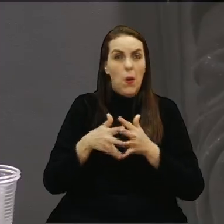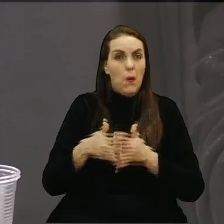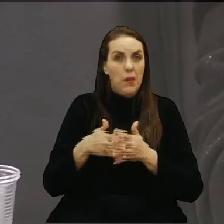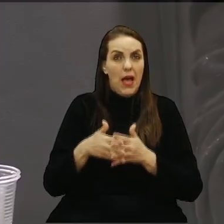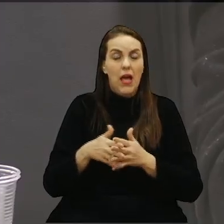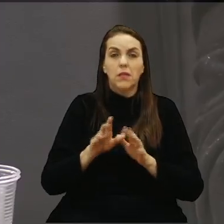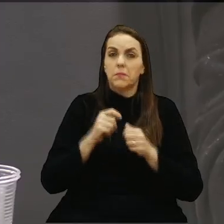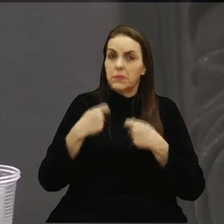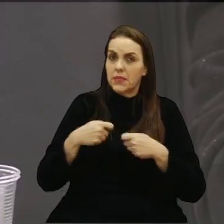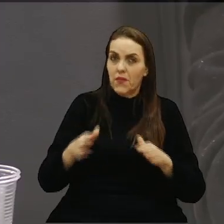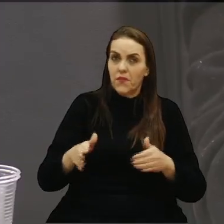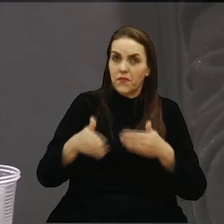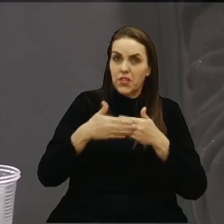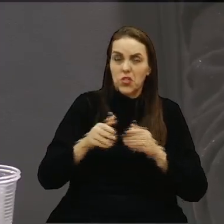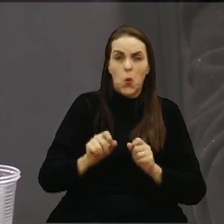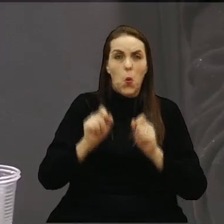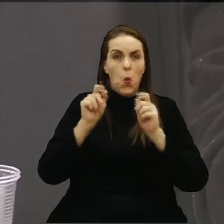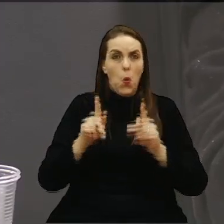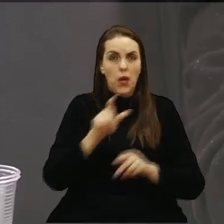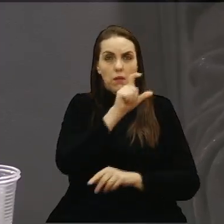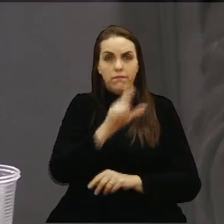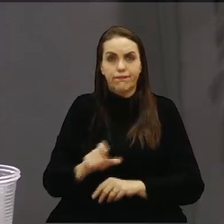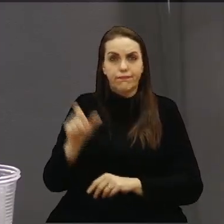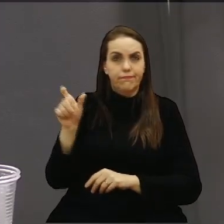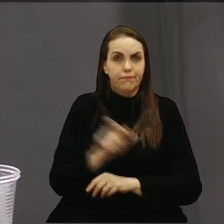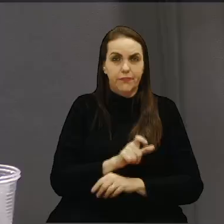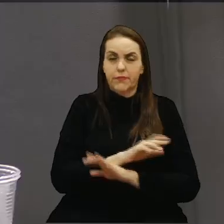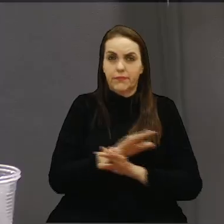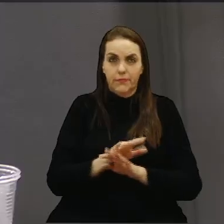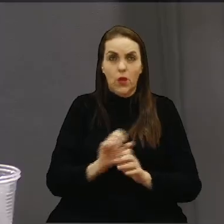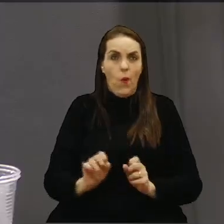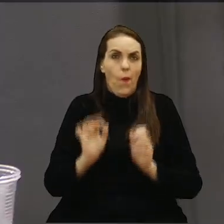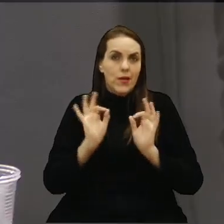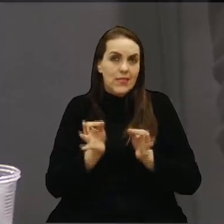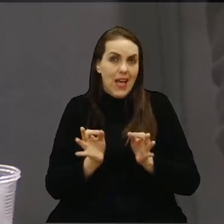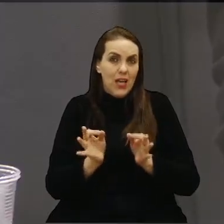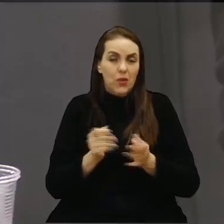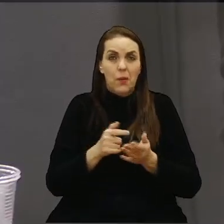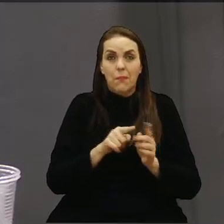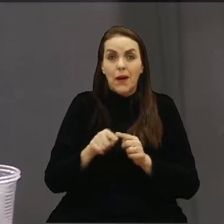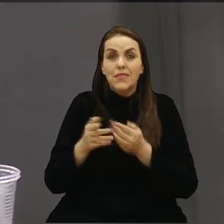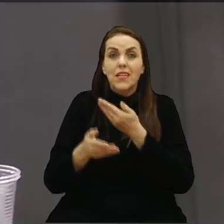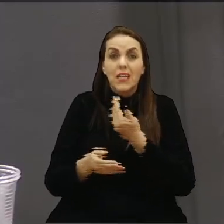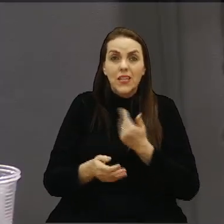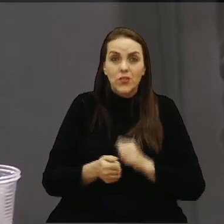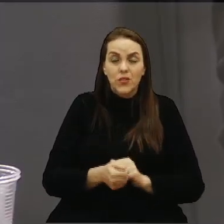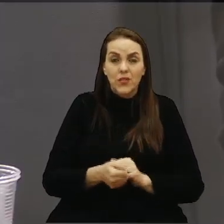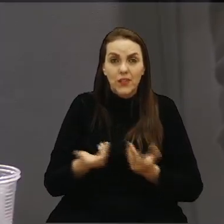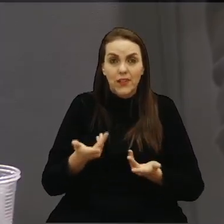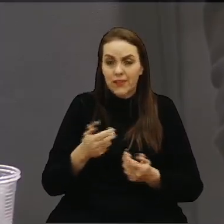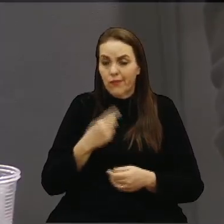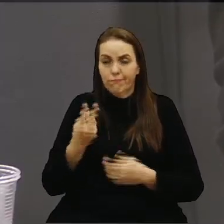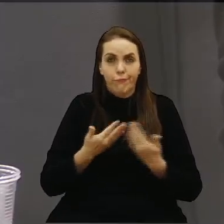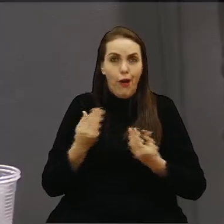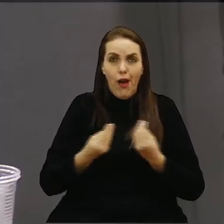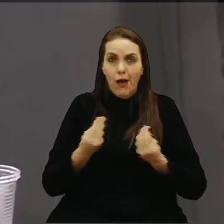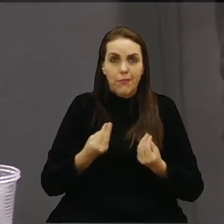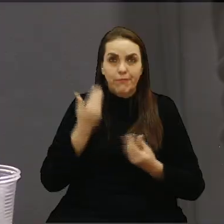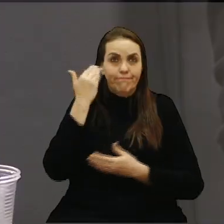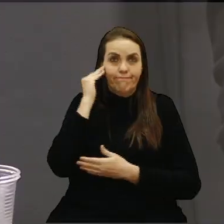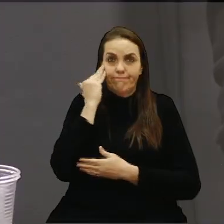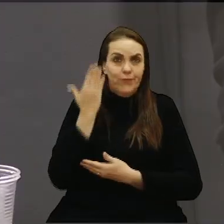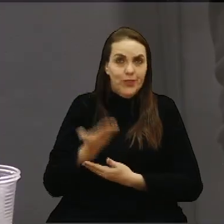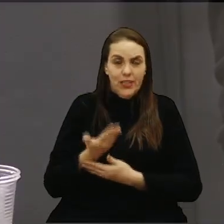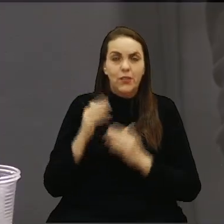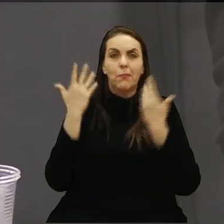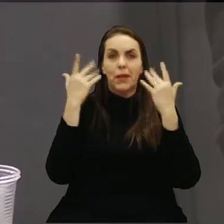eles até fecham. E estão certos. Mas isso aqui, será que é 2 pesos, 2 medidas, né? Então a gente não entende. Parabéns pelo seu trabalho, eu